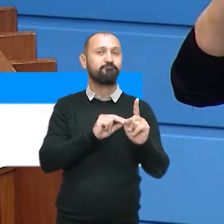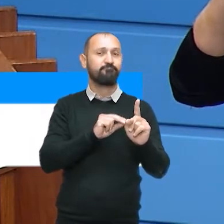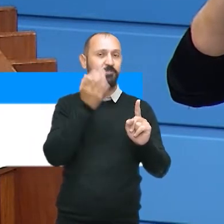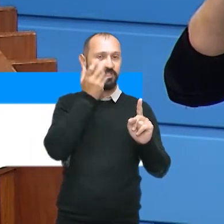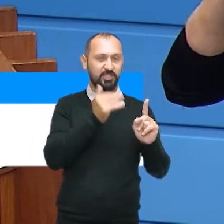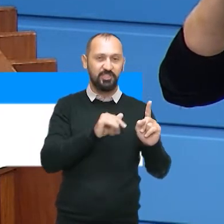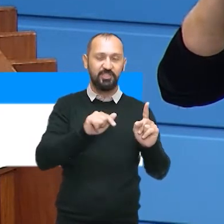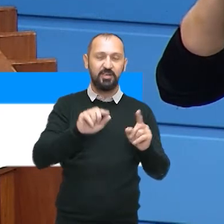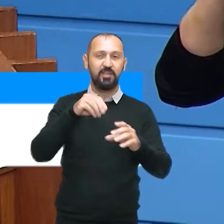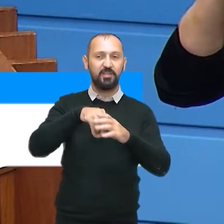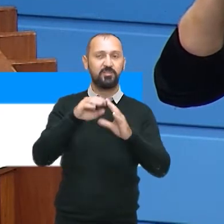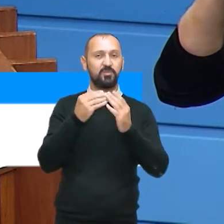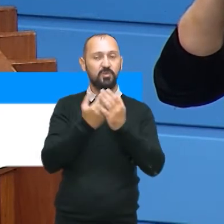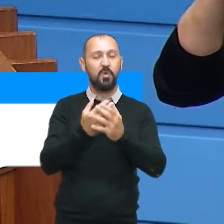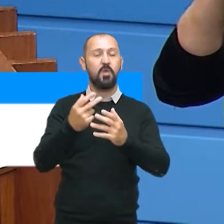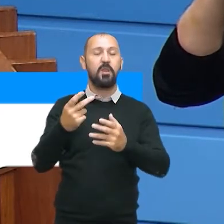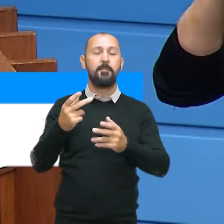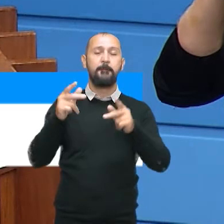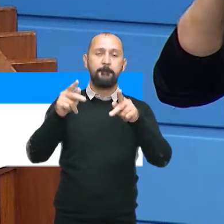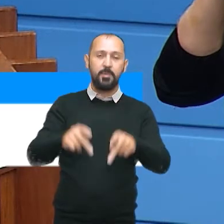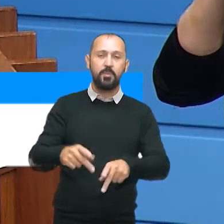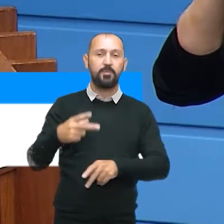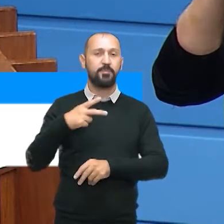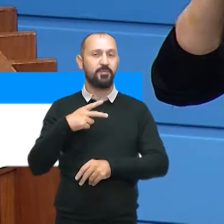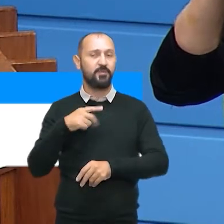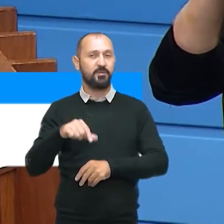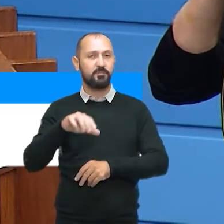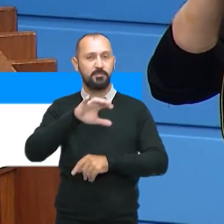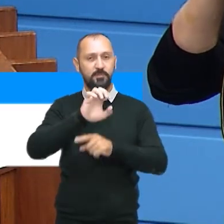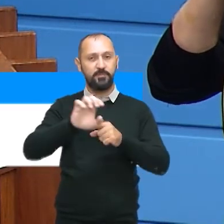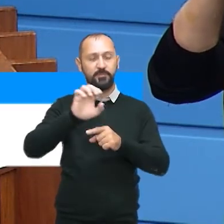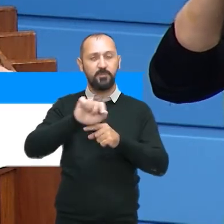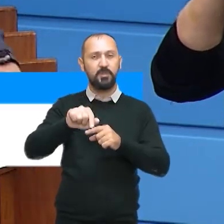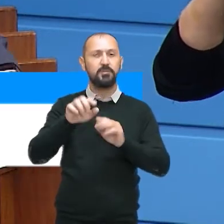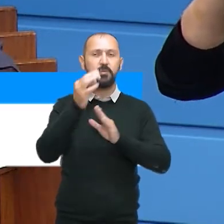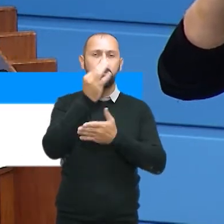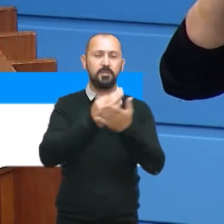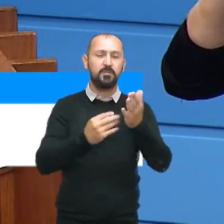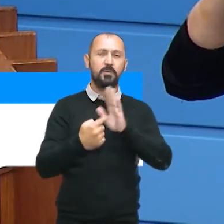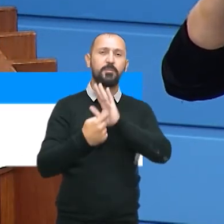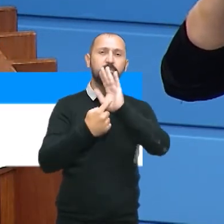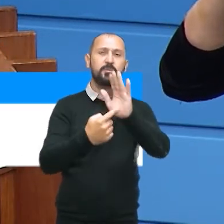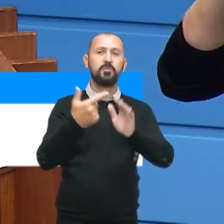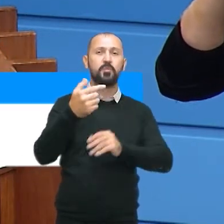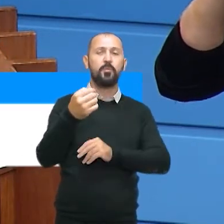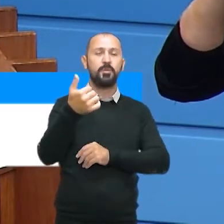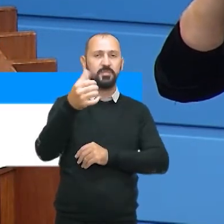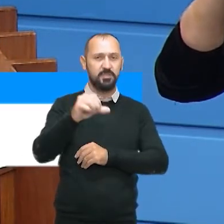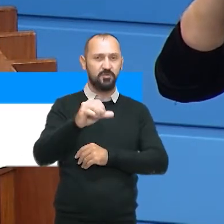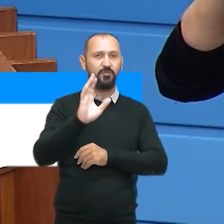infantil nas escolas públicas e privadas de Mato Grosso do Sul. O texto foi apresentado nessa casa em